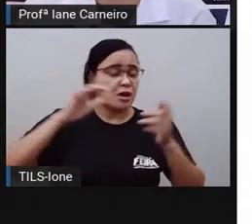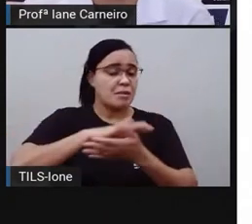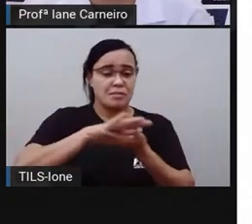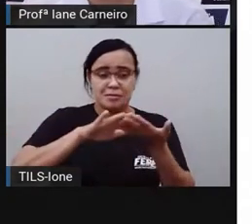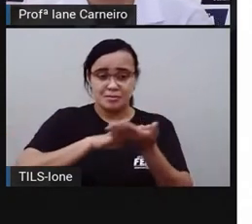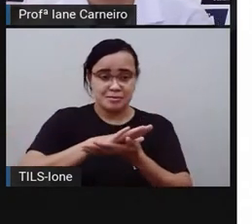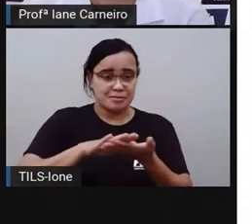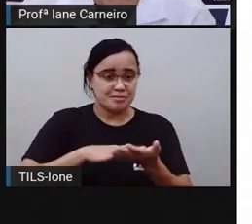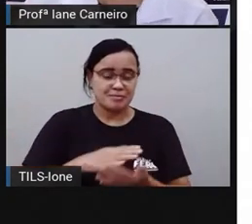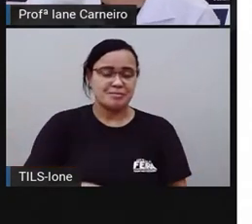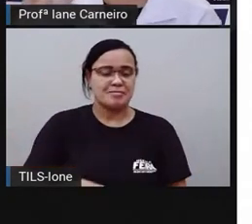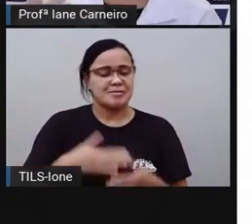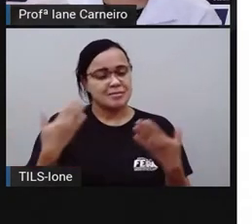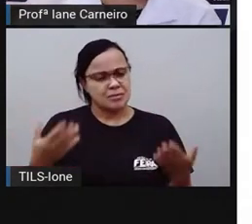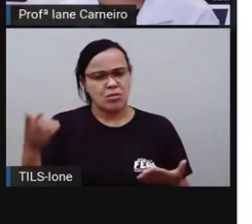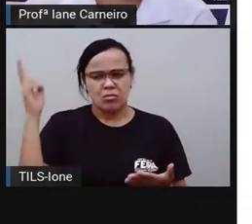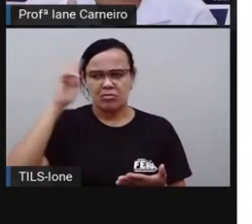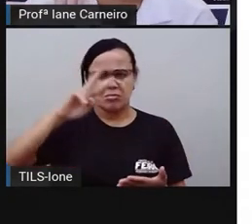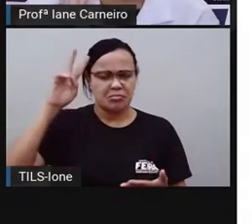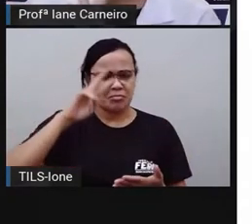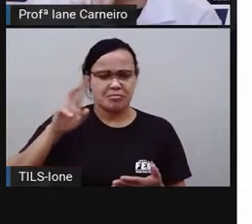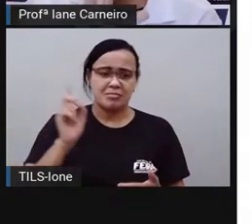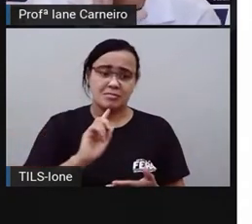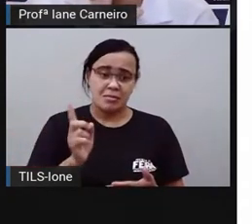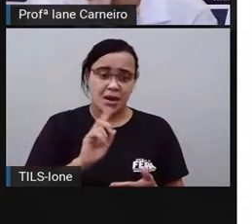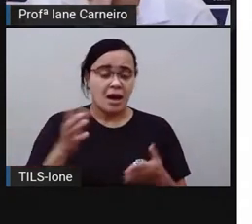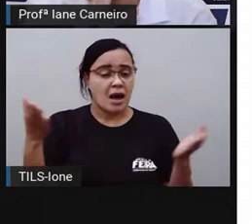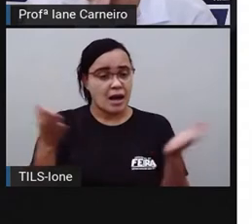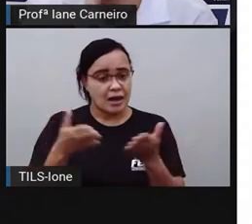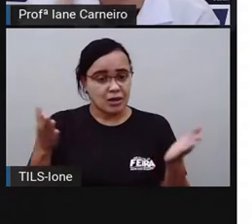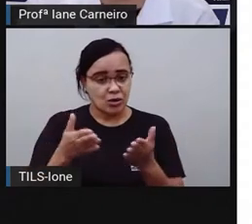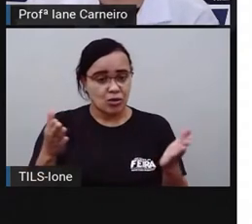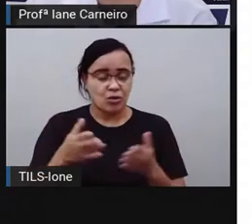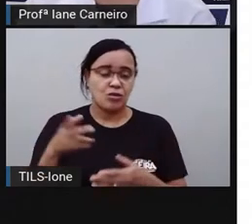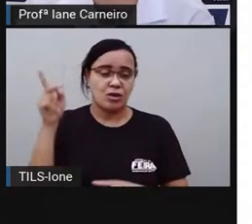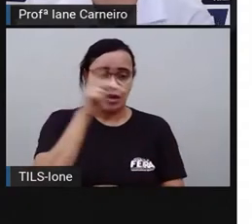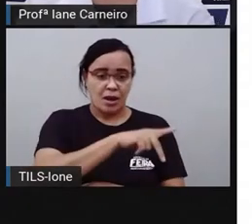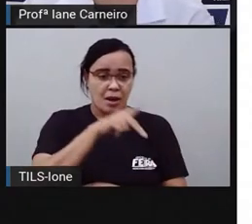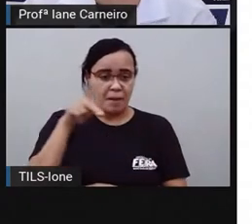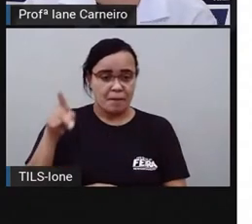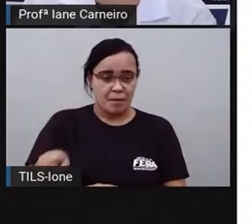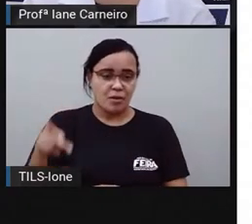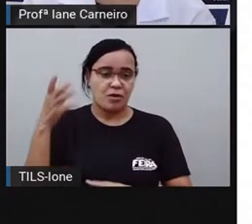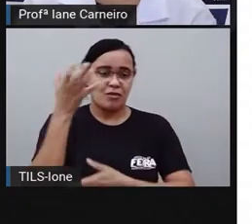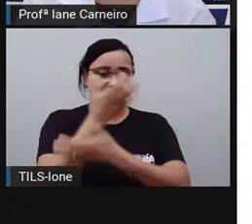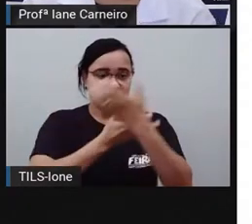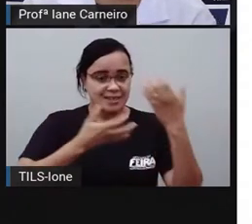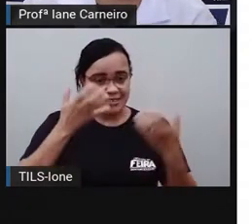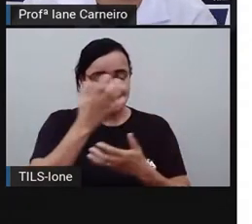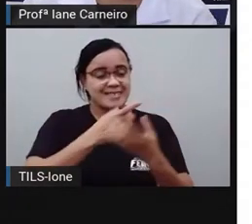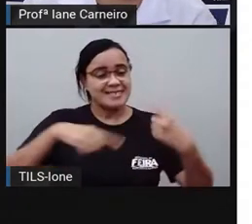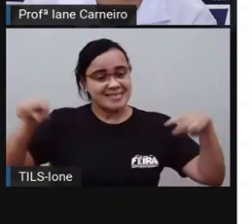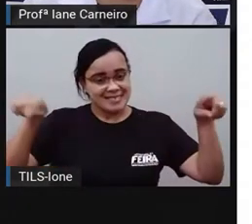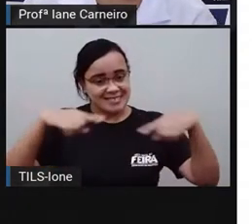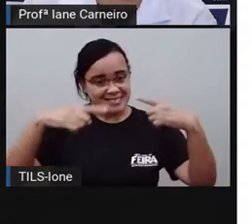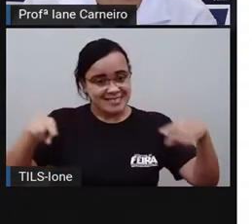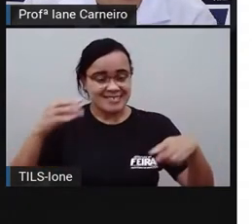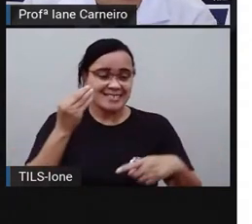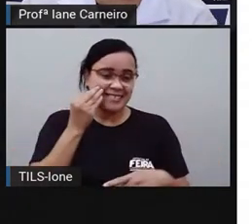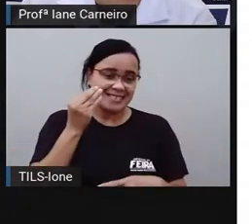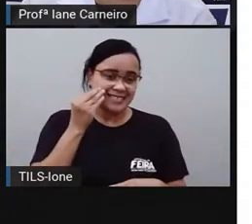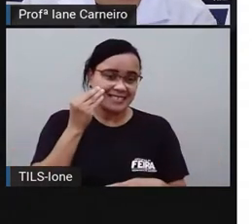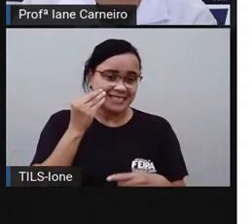vocês não lembrem. Mas a Pro vai fazer agora, vai tentar cantar, hein? A cantora Pro vai tentar atacar agora. Olha